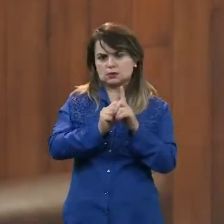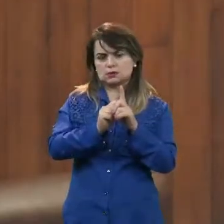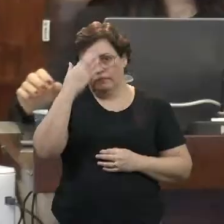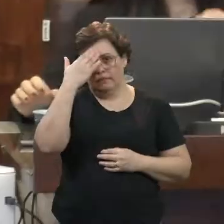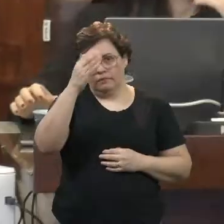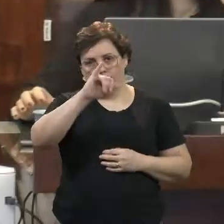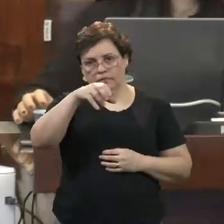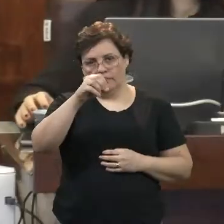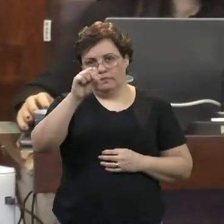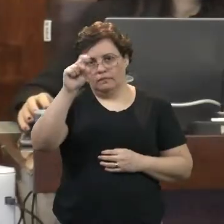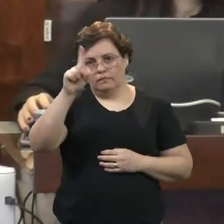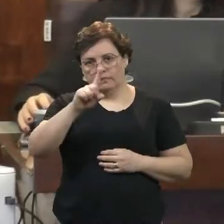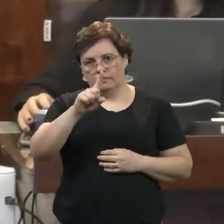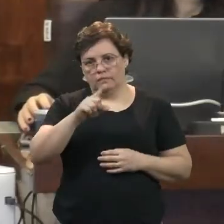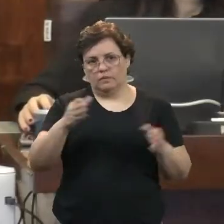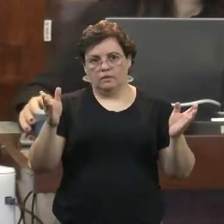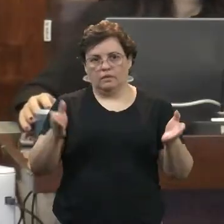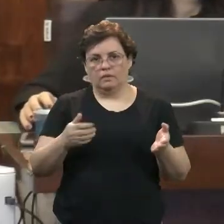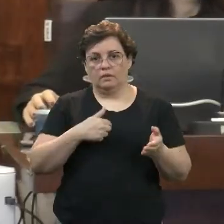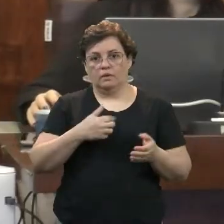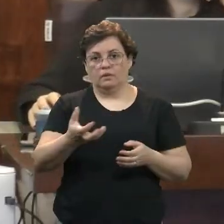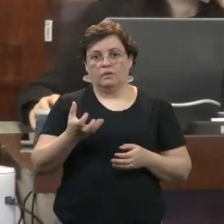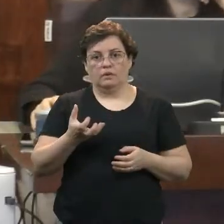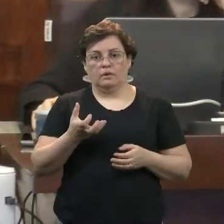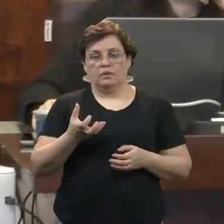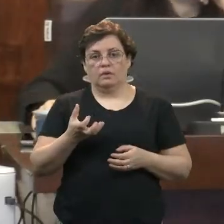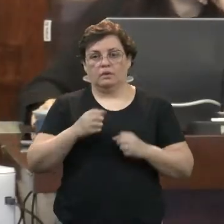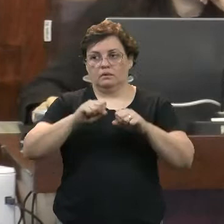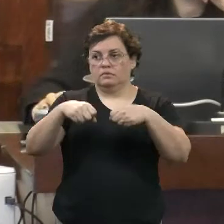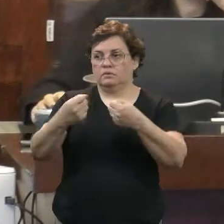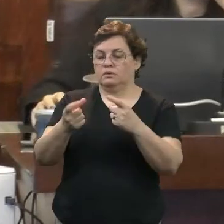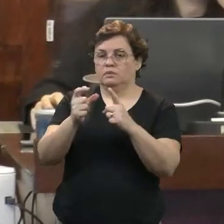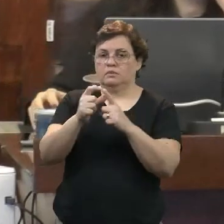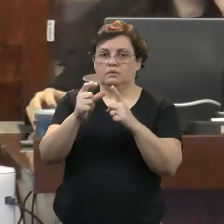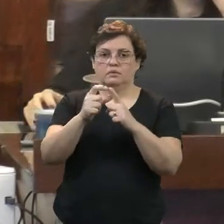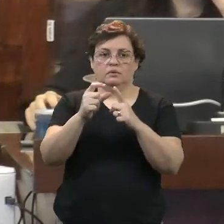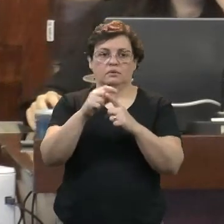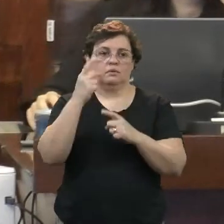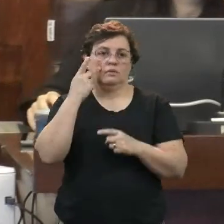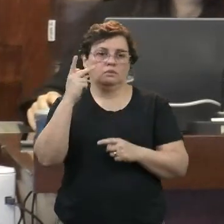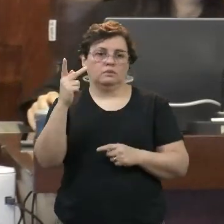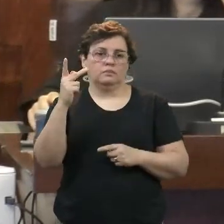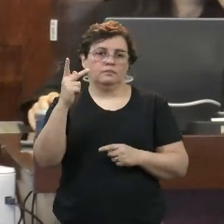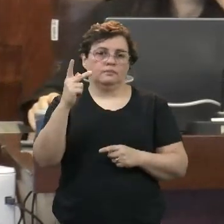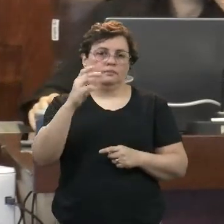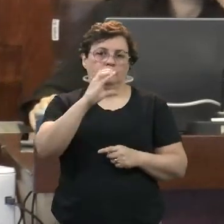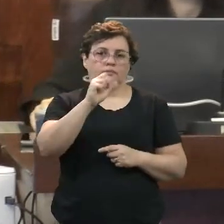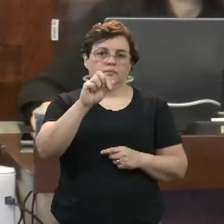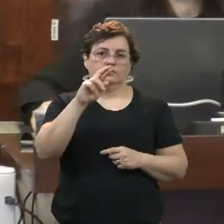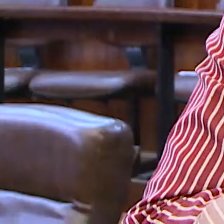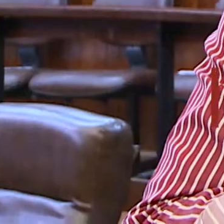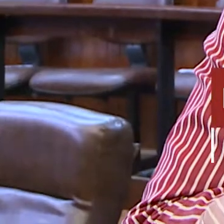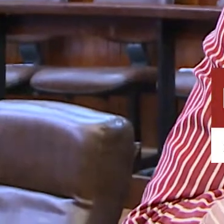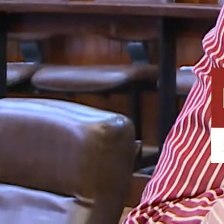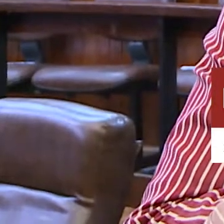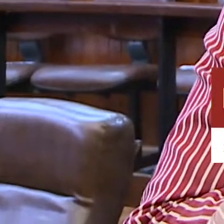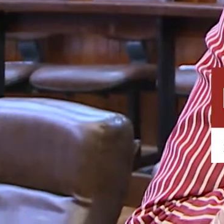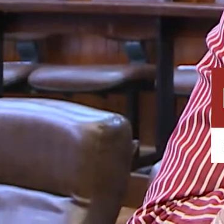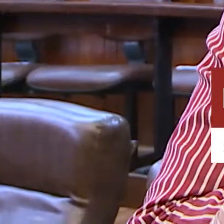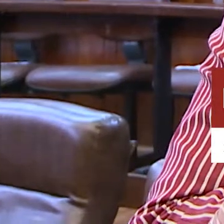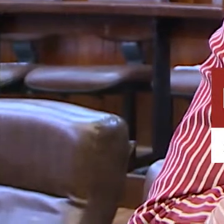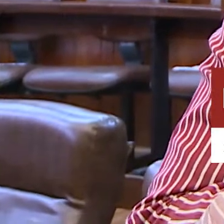pagamento dos Servidores que tem empréstimo consignado mas foi considerado inconstitucional após análise jurídica